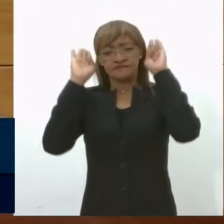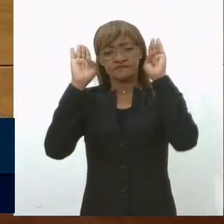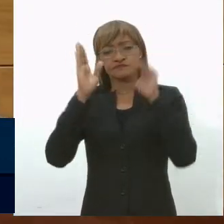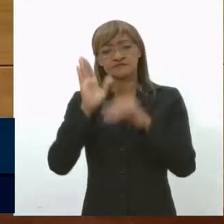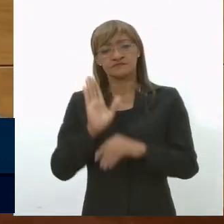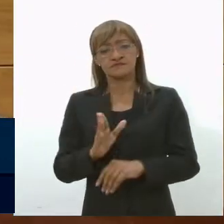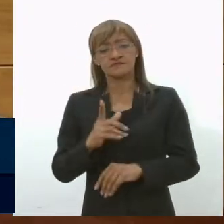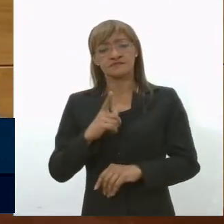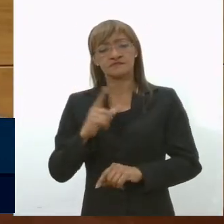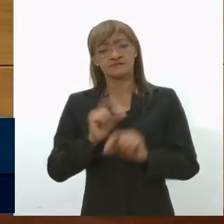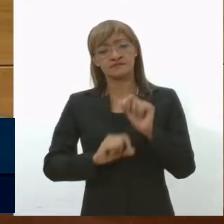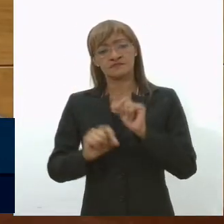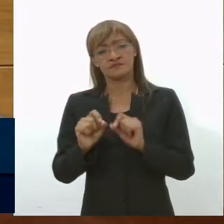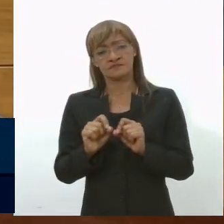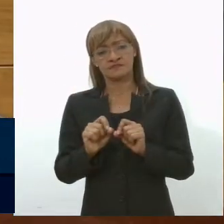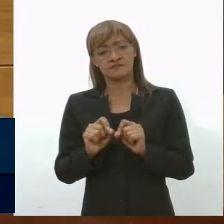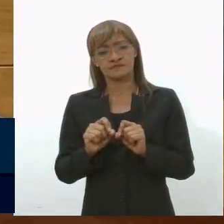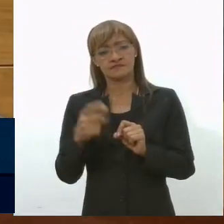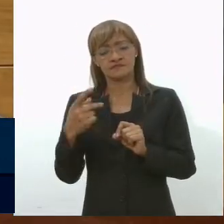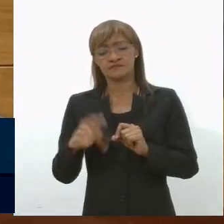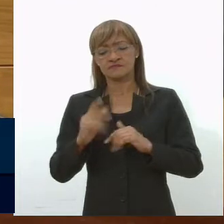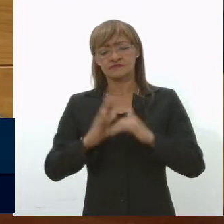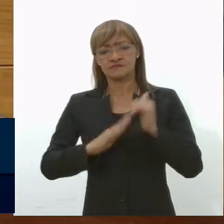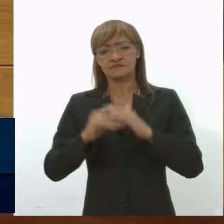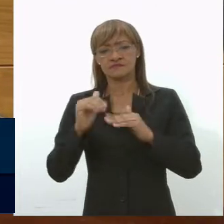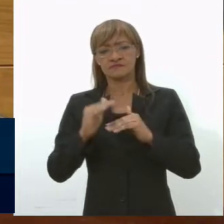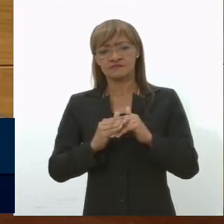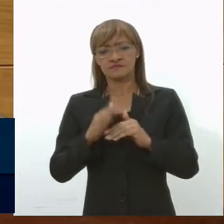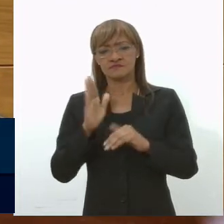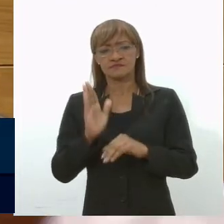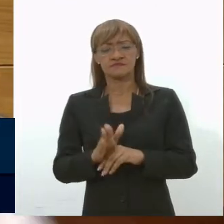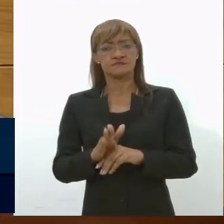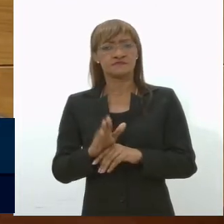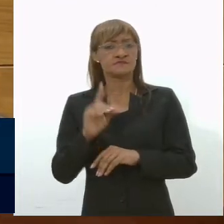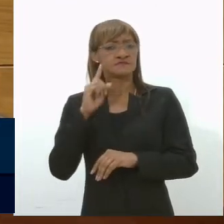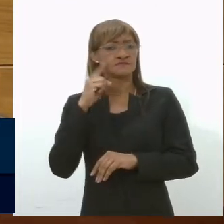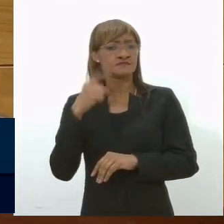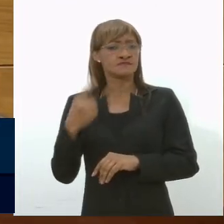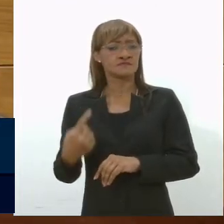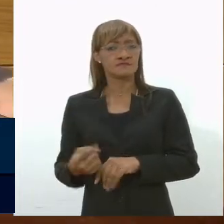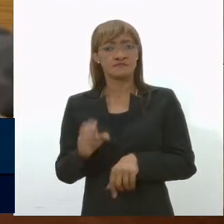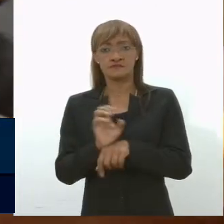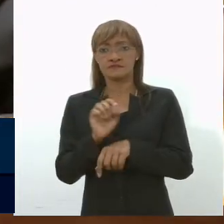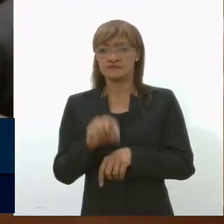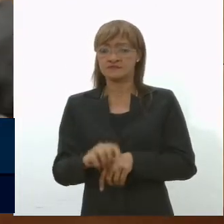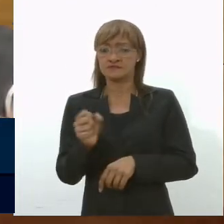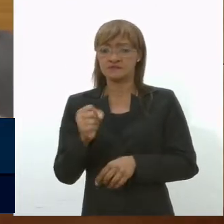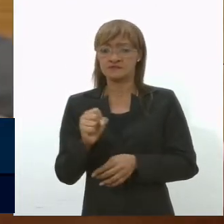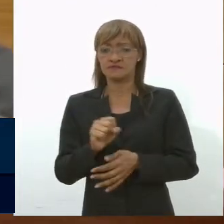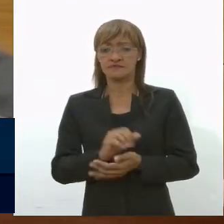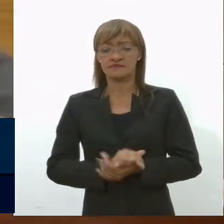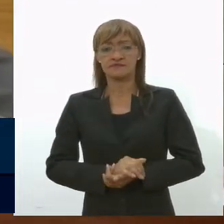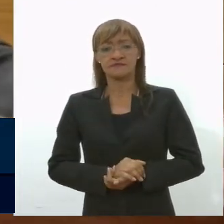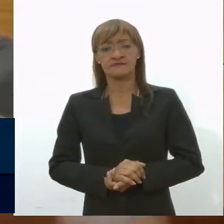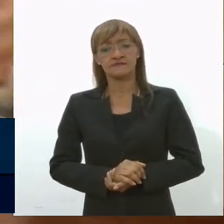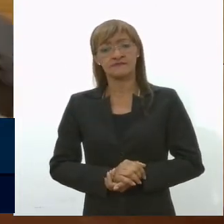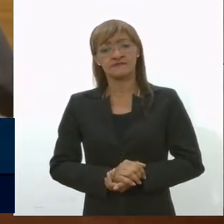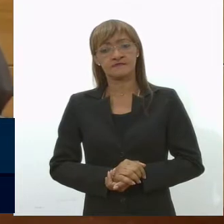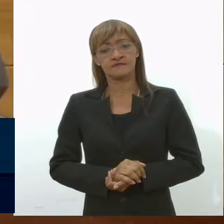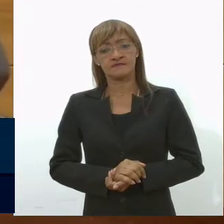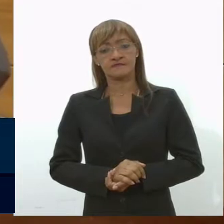do risco da atividade profissional exercida por advogado no âmbito do Estado de Sergipe.